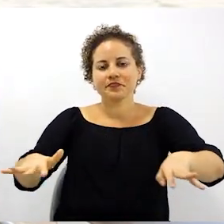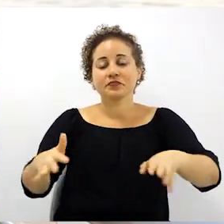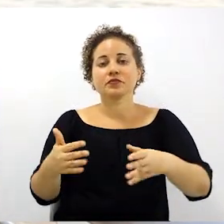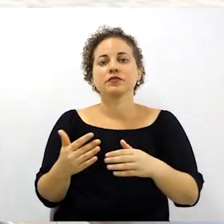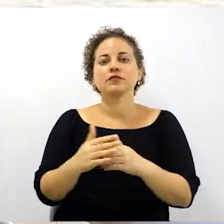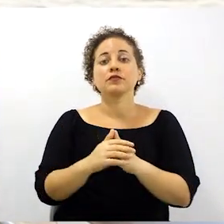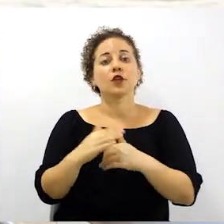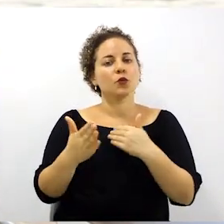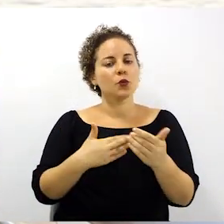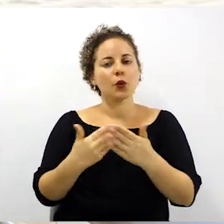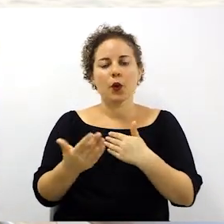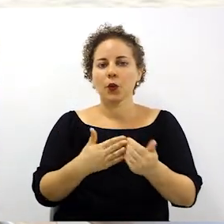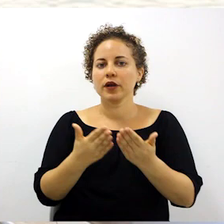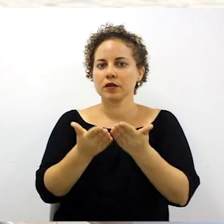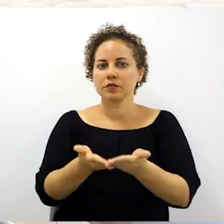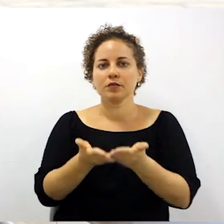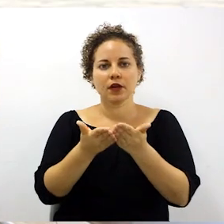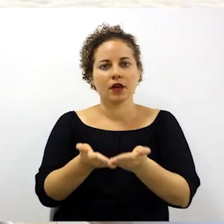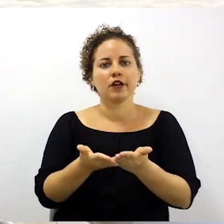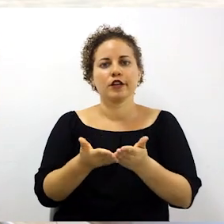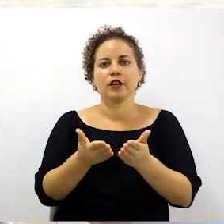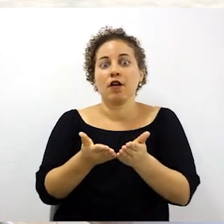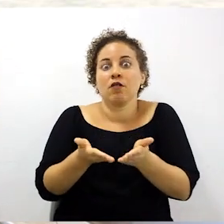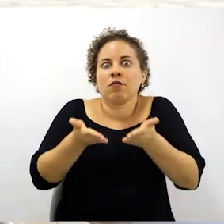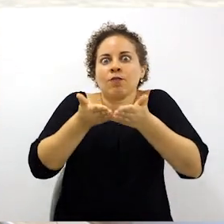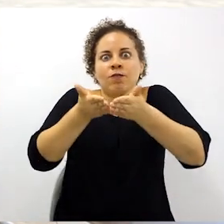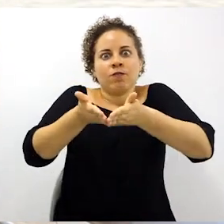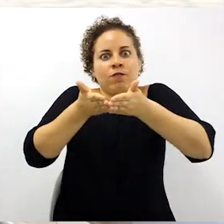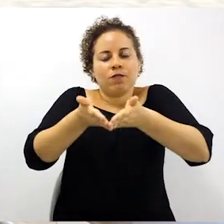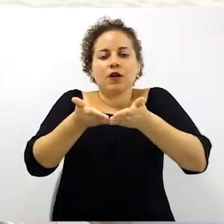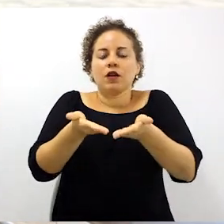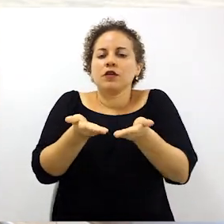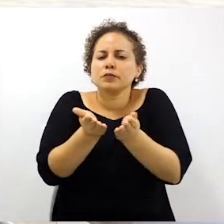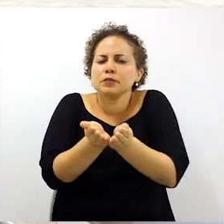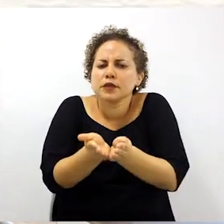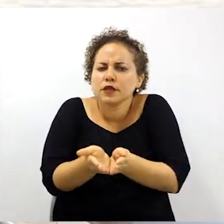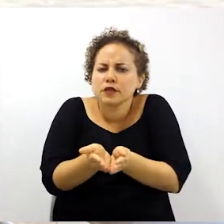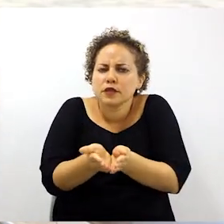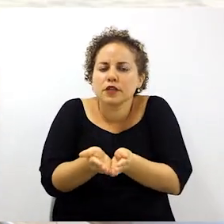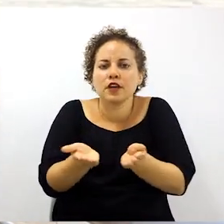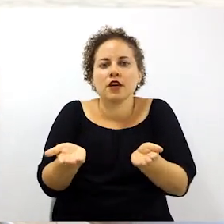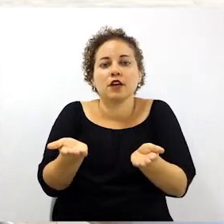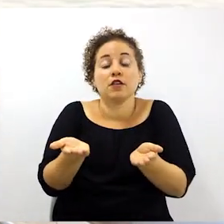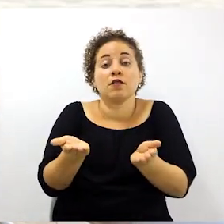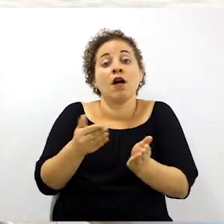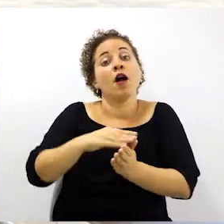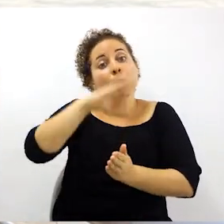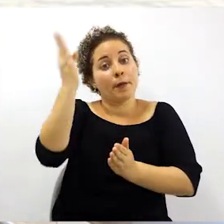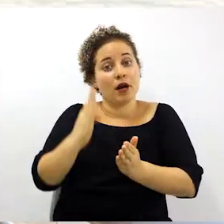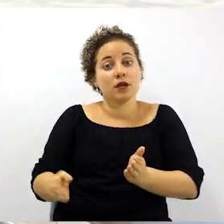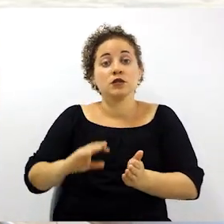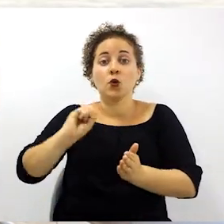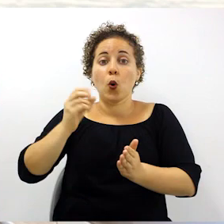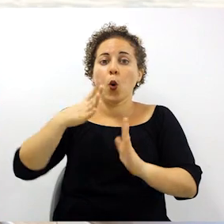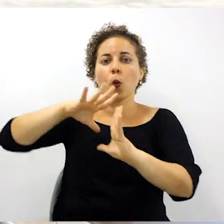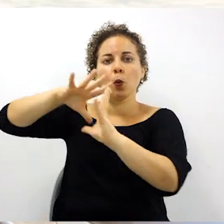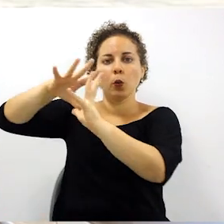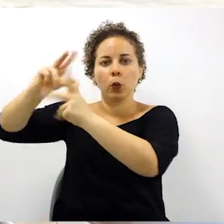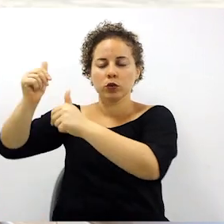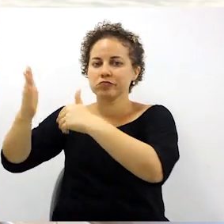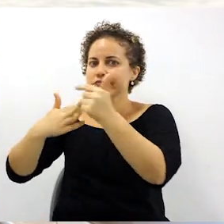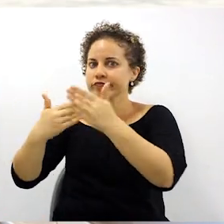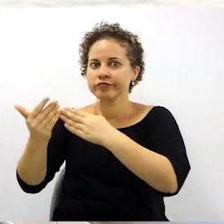qualquer embarcação, não é? Seja ela grande, pequena, artesanal, nacional ou estrangeira, desde que